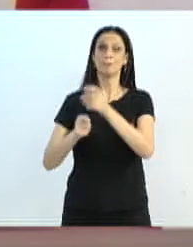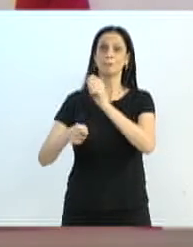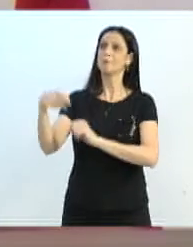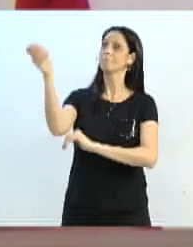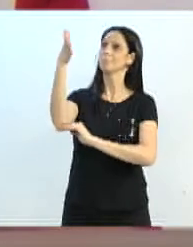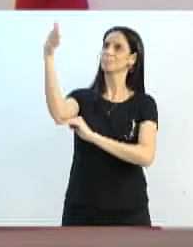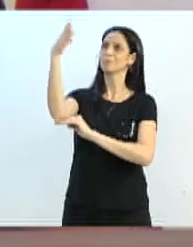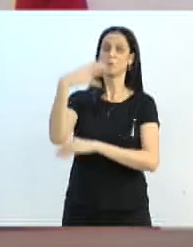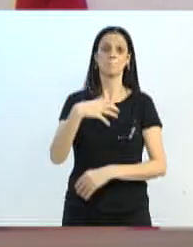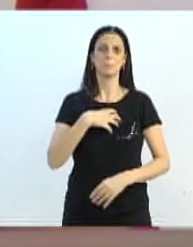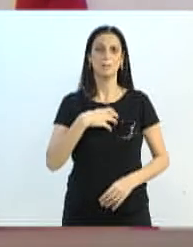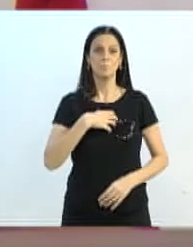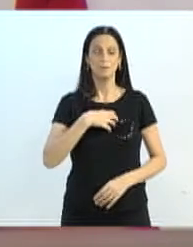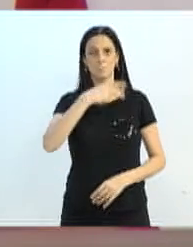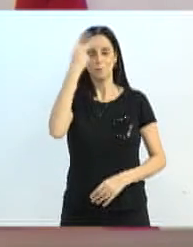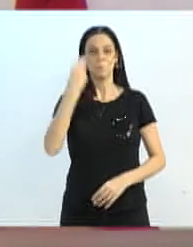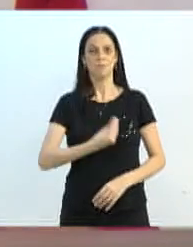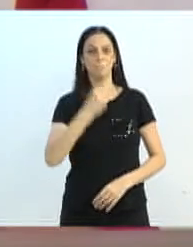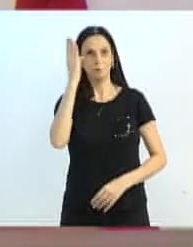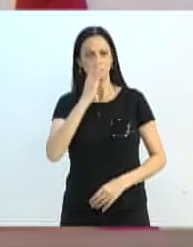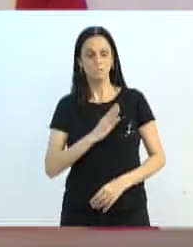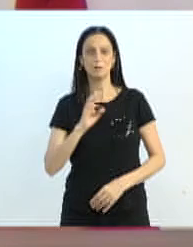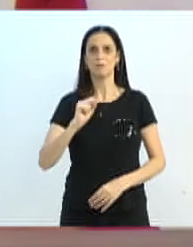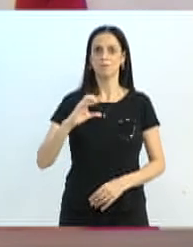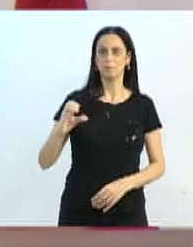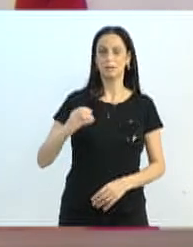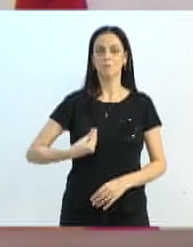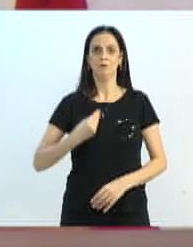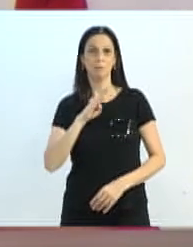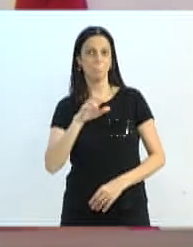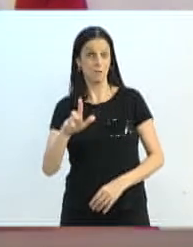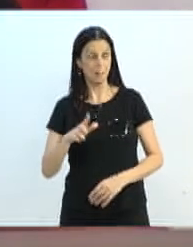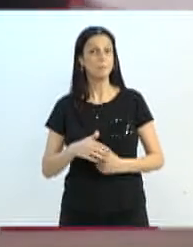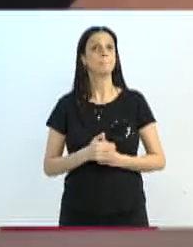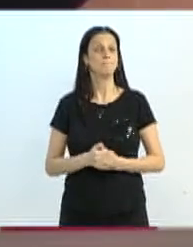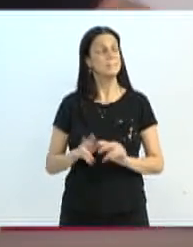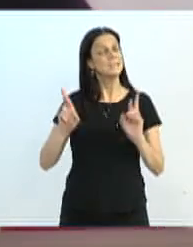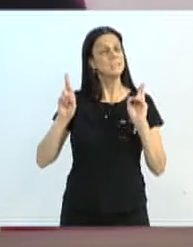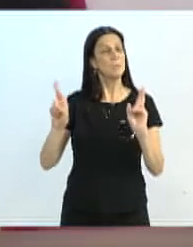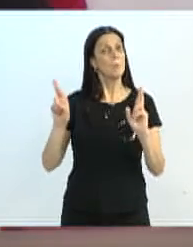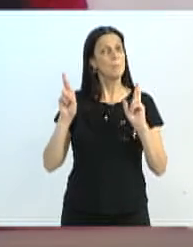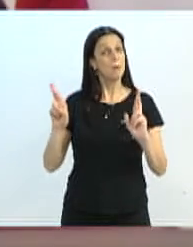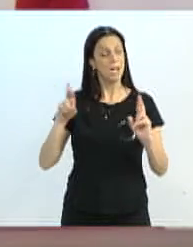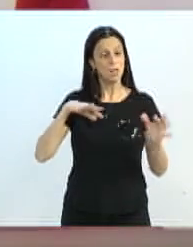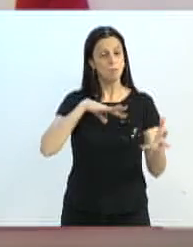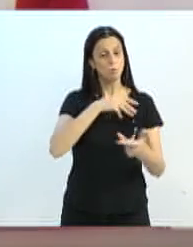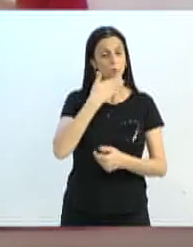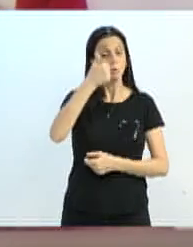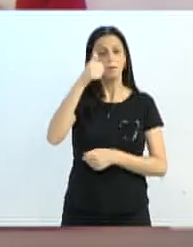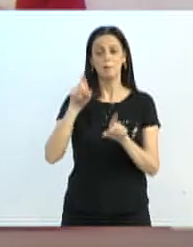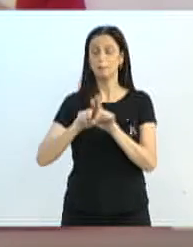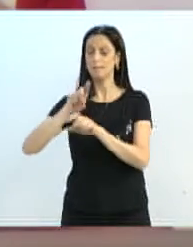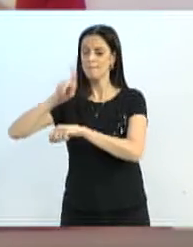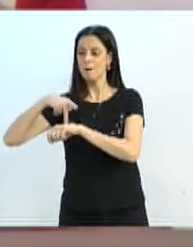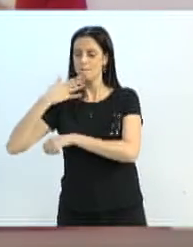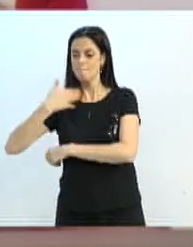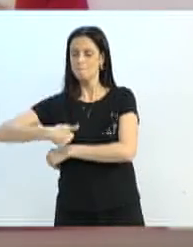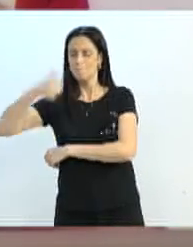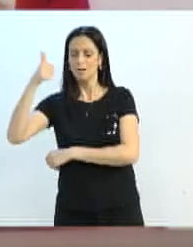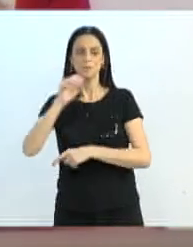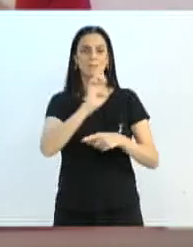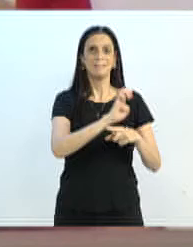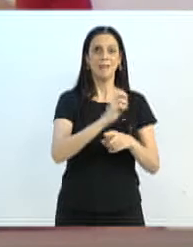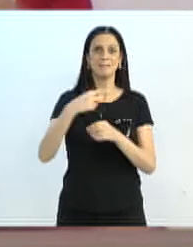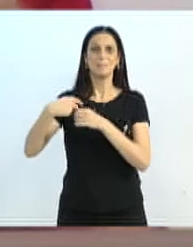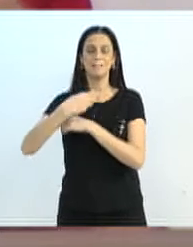de um cidadão brasileiro, catarinense e blumenauense que espera não só um mundo melhor, mas principalmente um país melhor, um estado e uma cidade